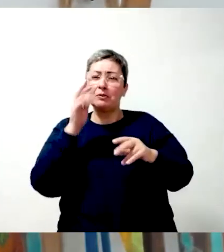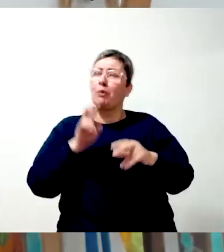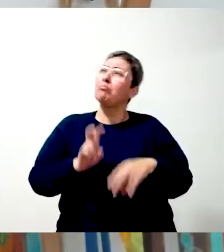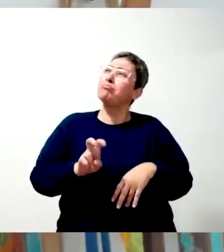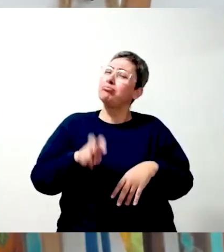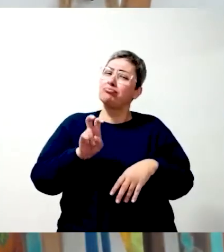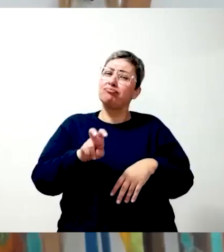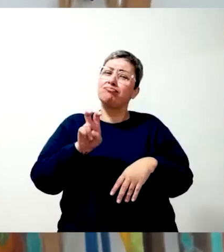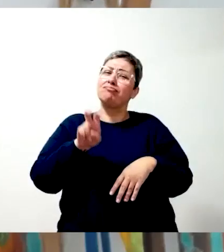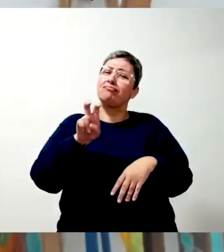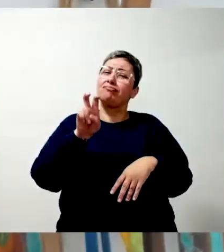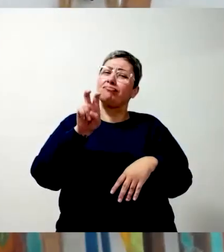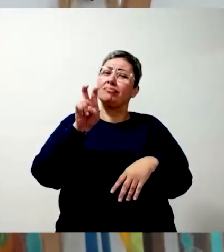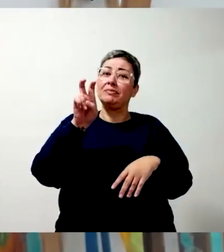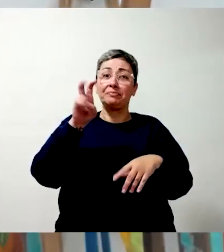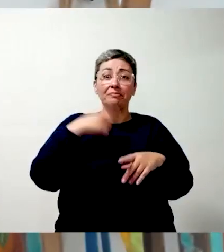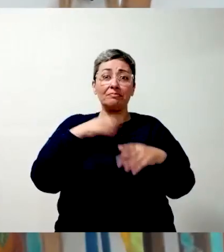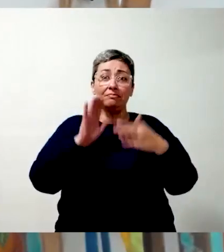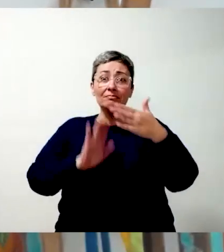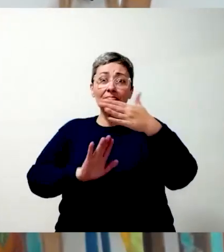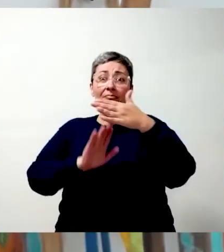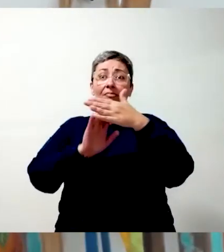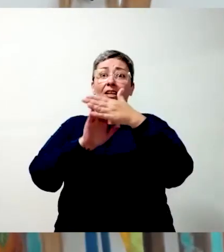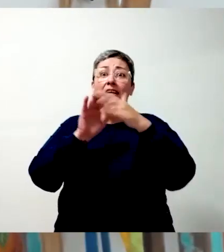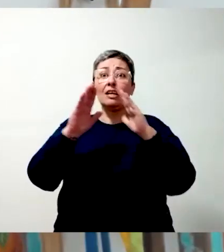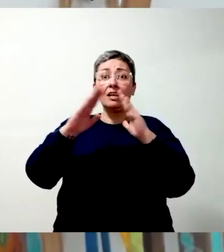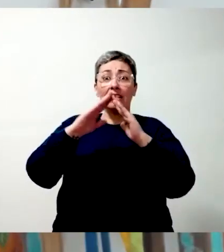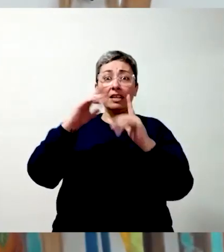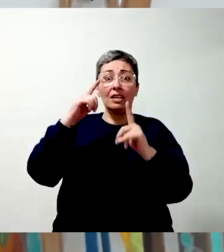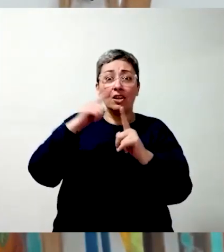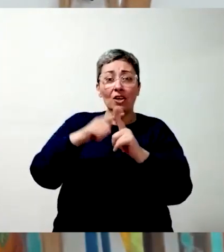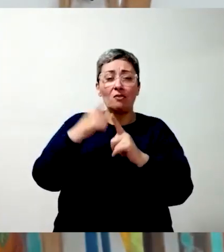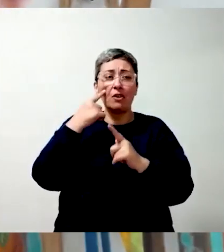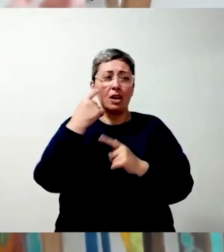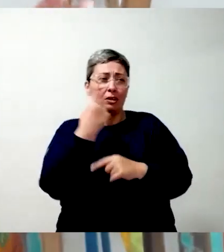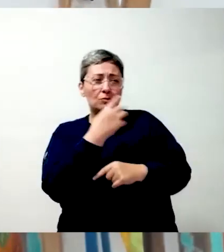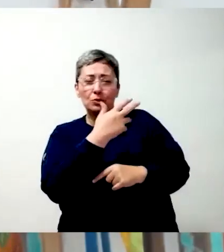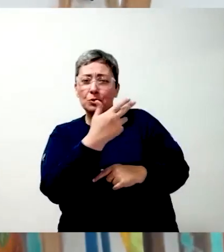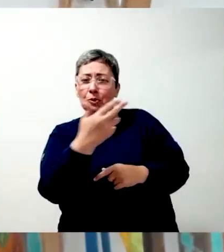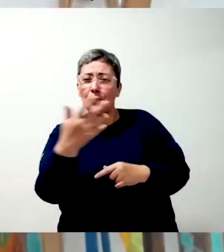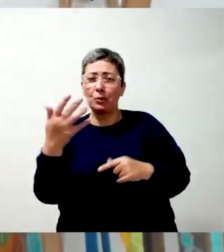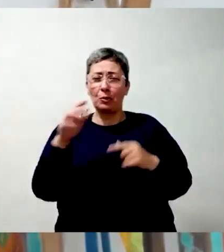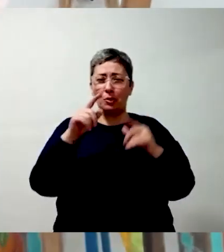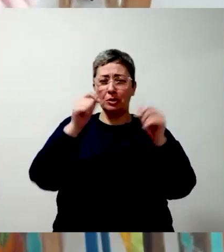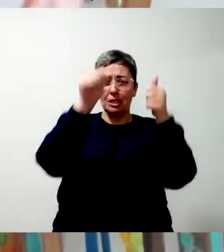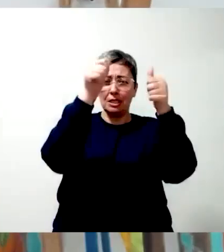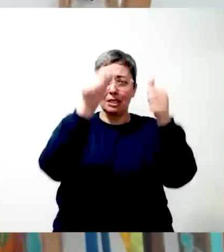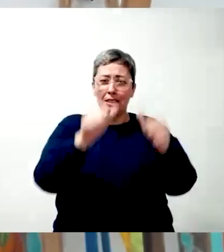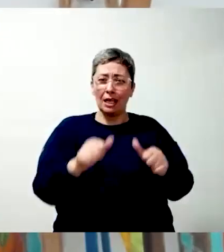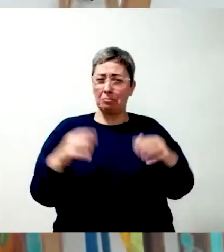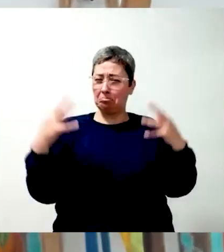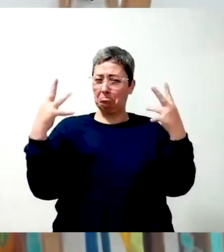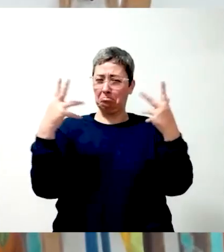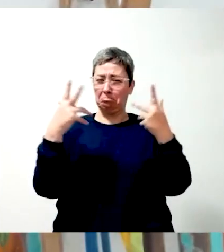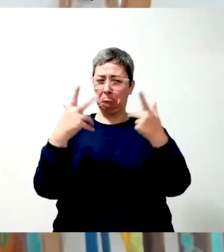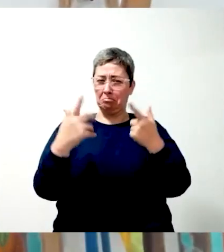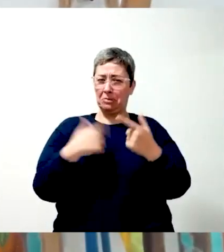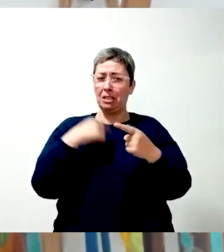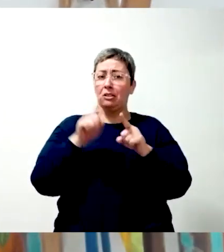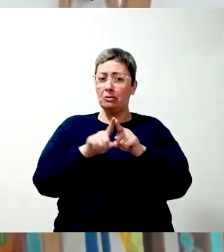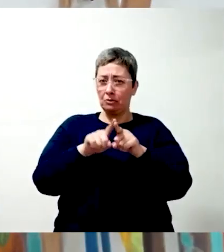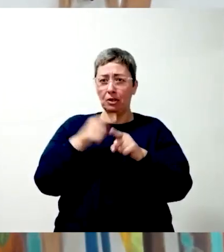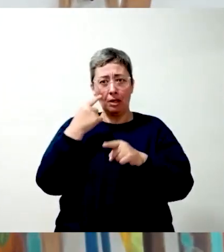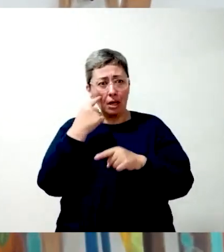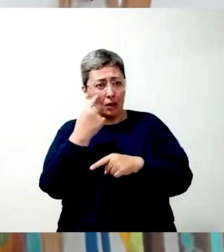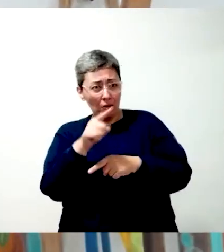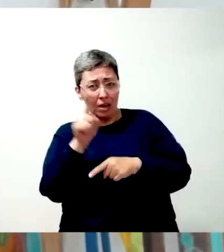e eu caminhava por aquela escada e ao chegar na igreja eu vi todas aquelas imagens magníficas